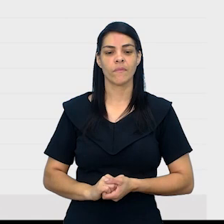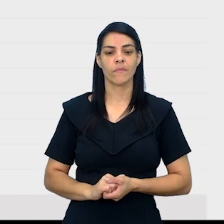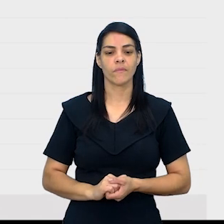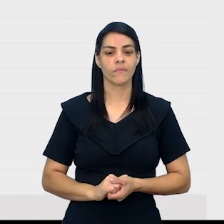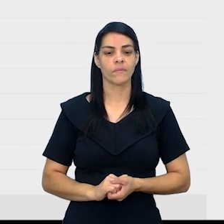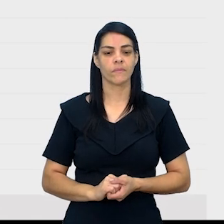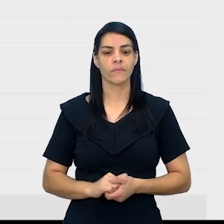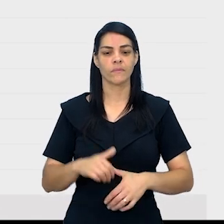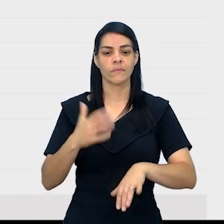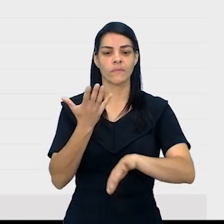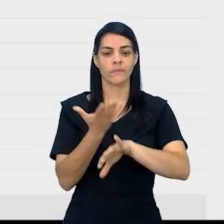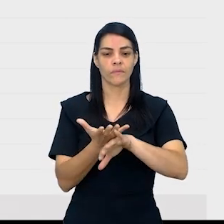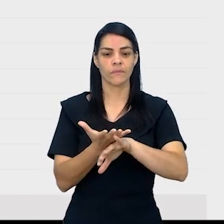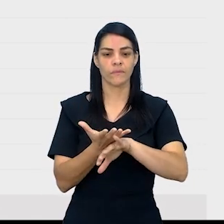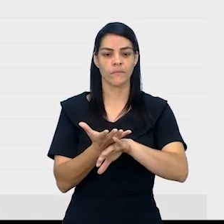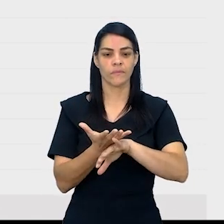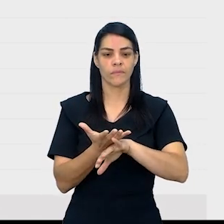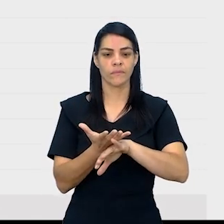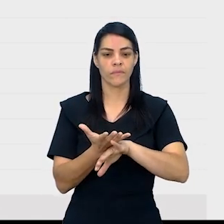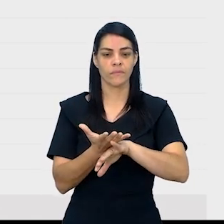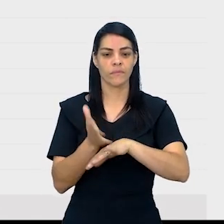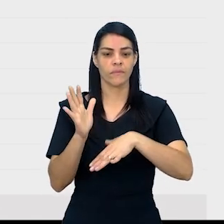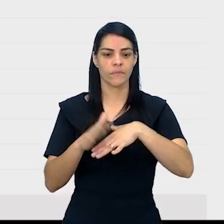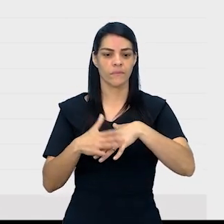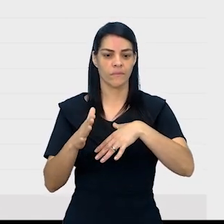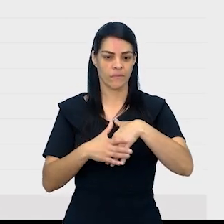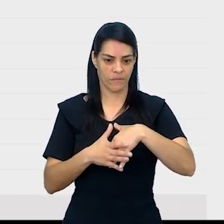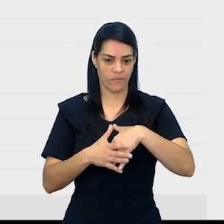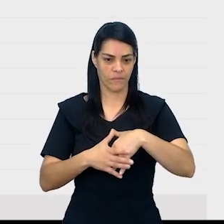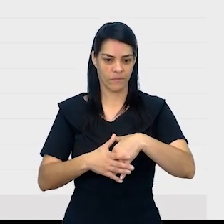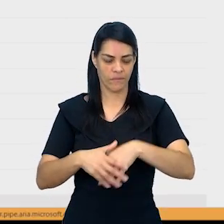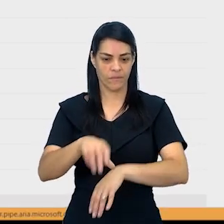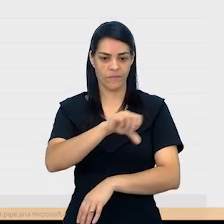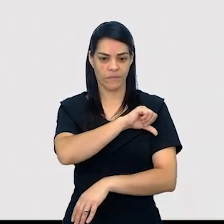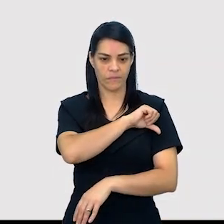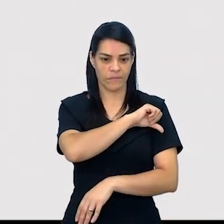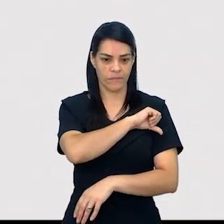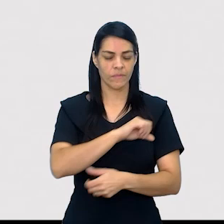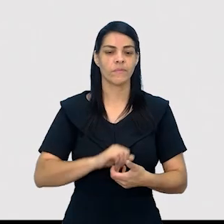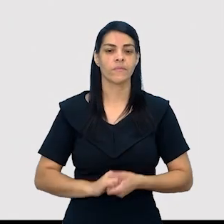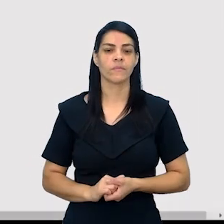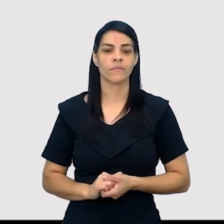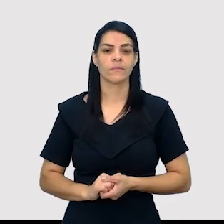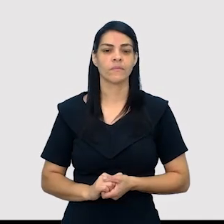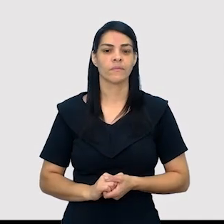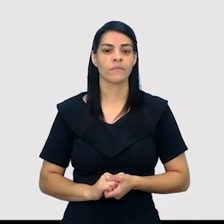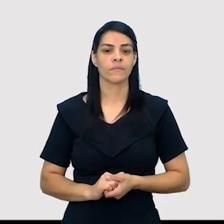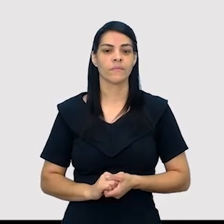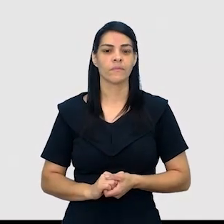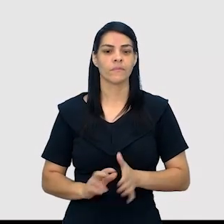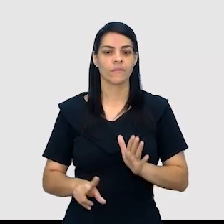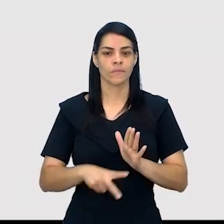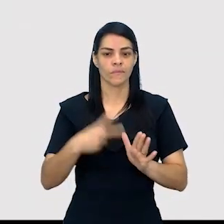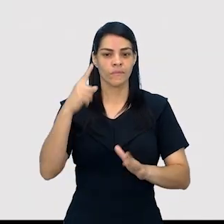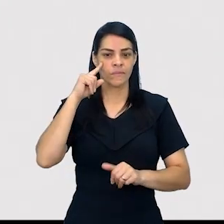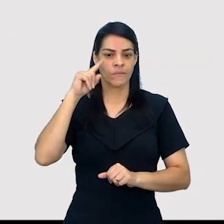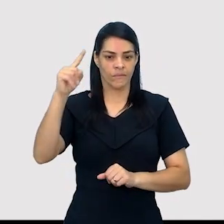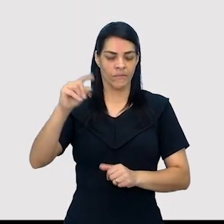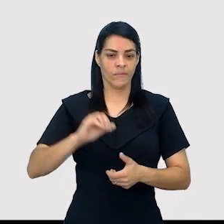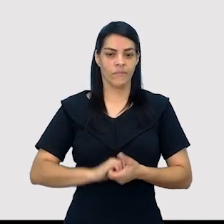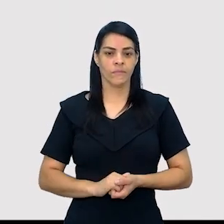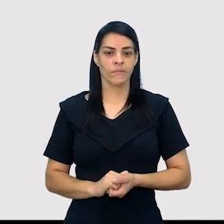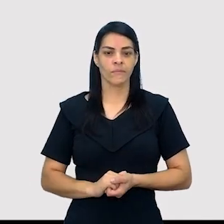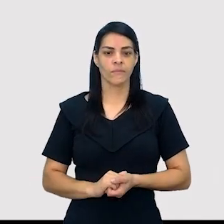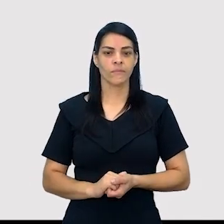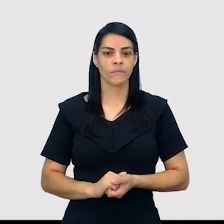matemática Geografia História 9º ano vamos clicar eu acho que esse foi o segundo dia abriu o pdf Então